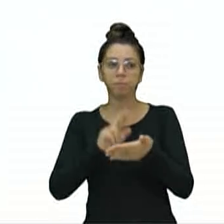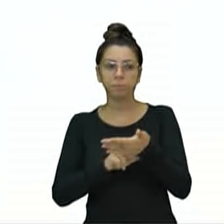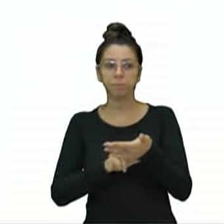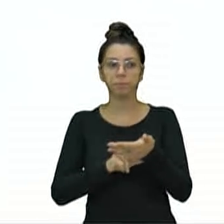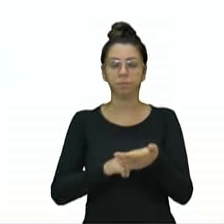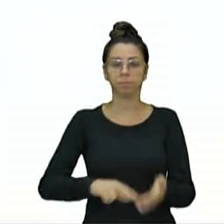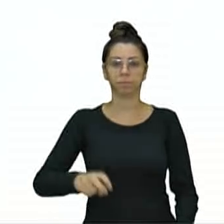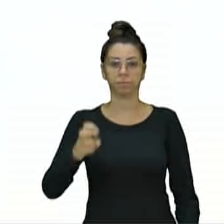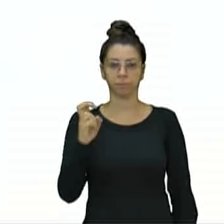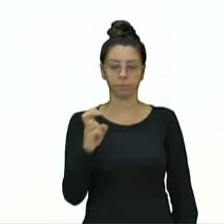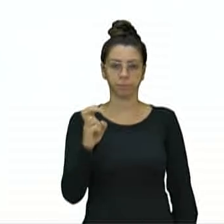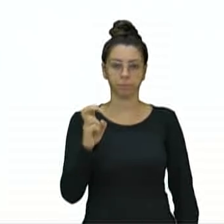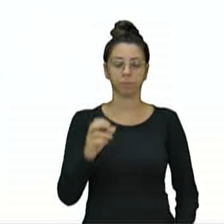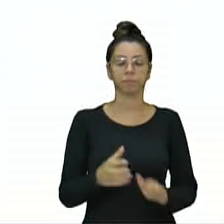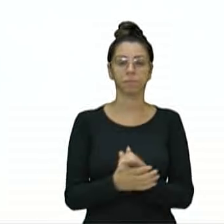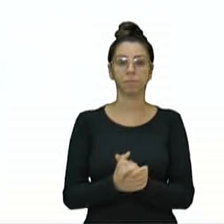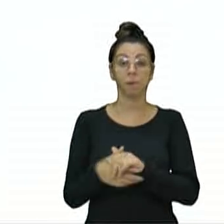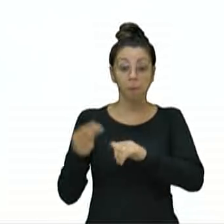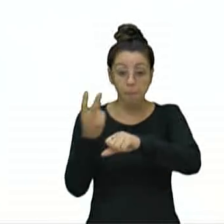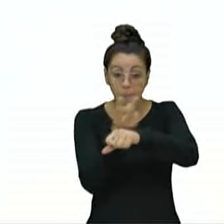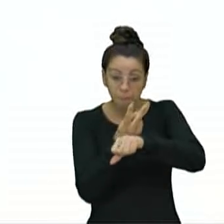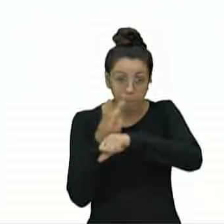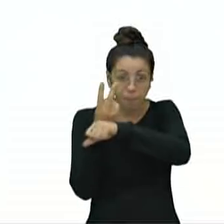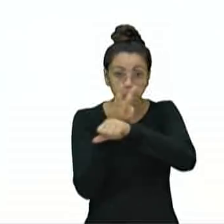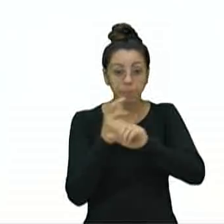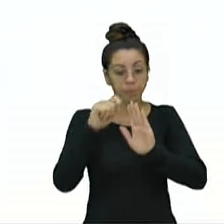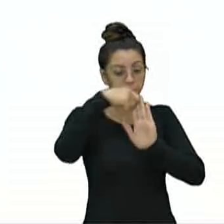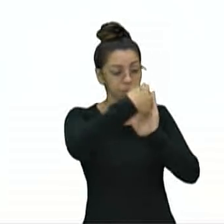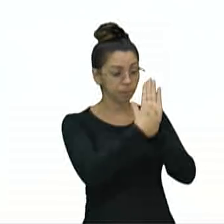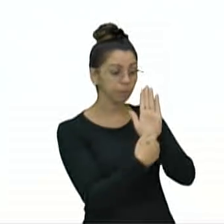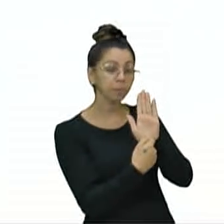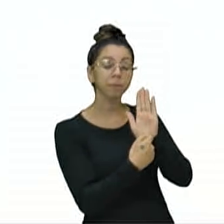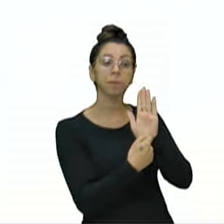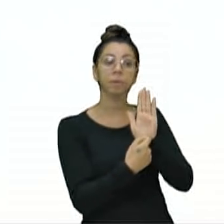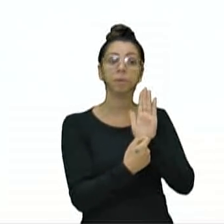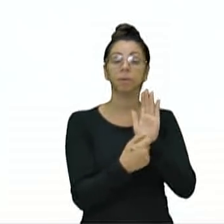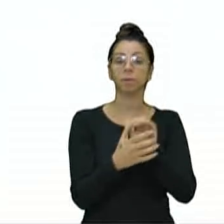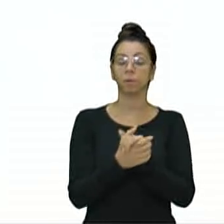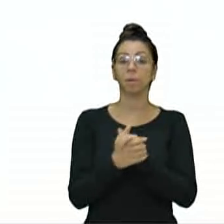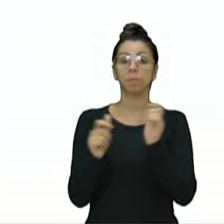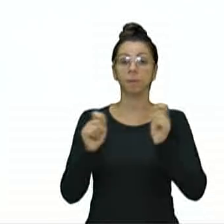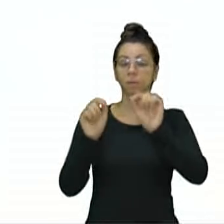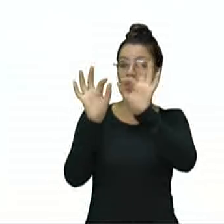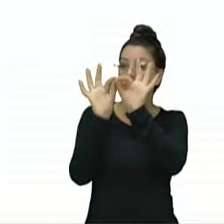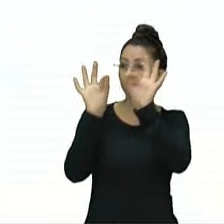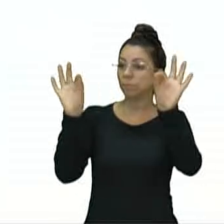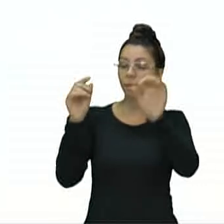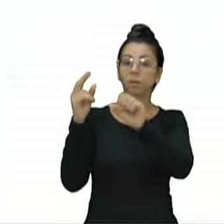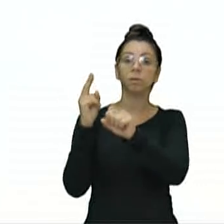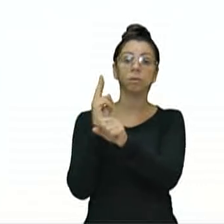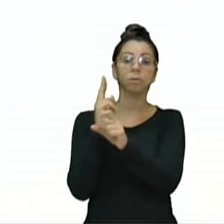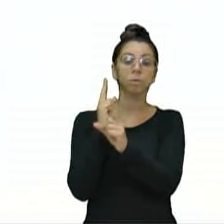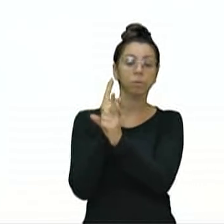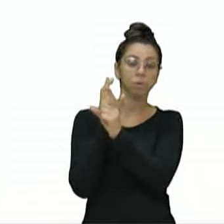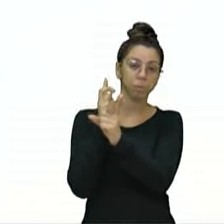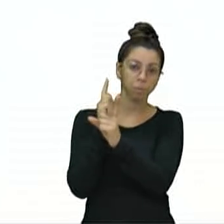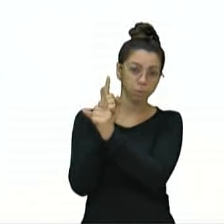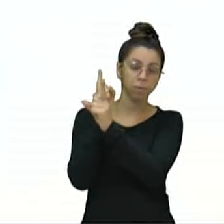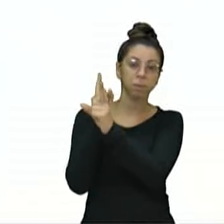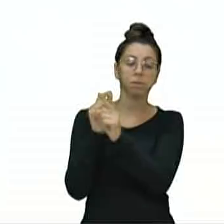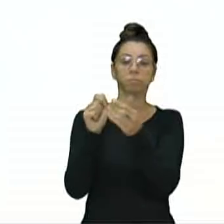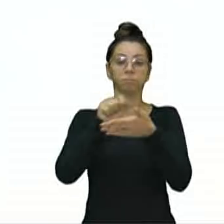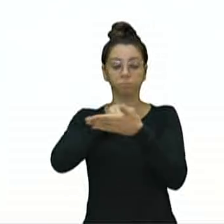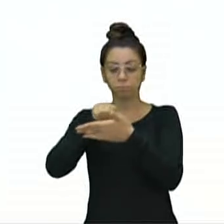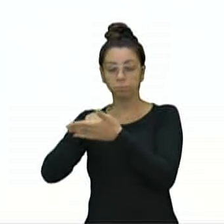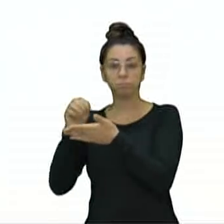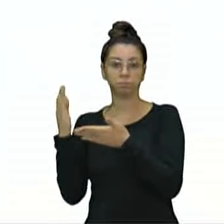Ó. Identifique no texto as linking words e liste-as no seu caderno. Você vai escrever